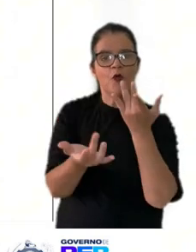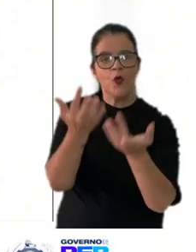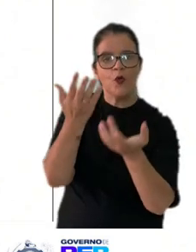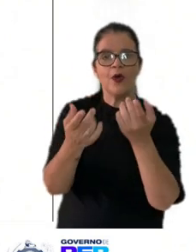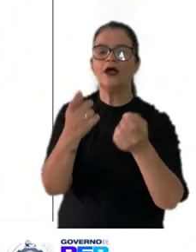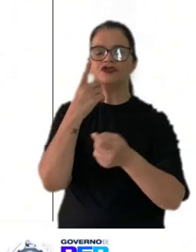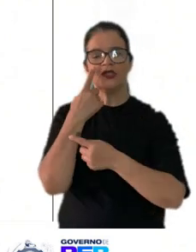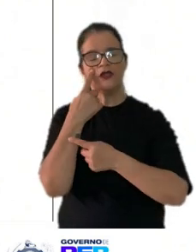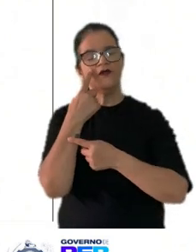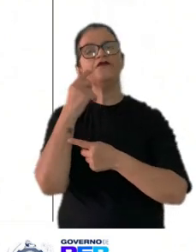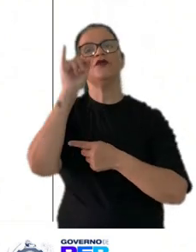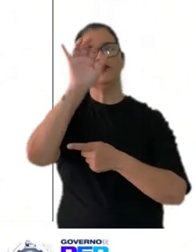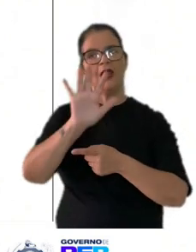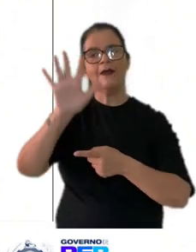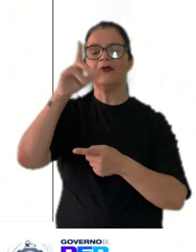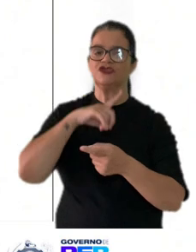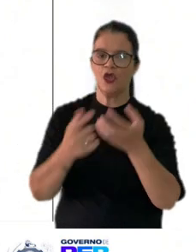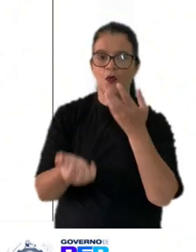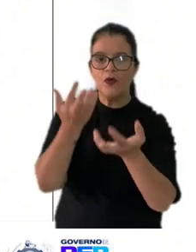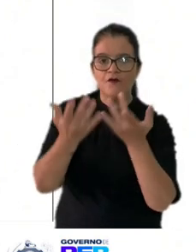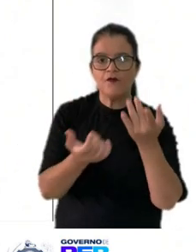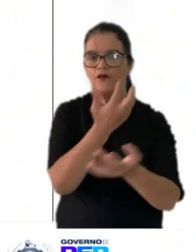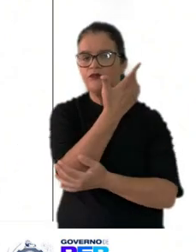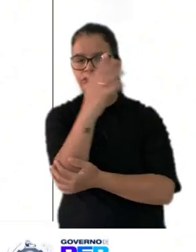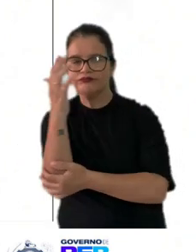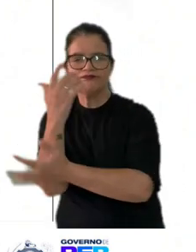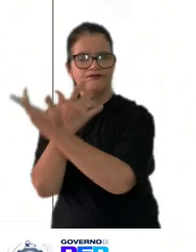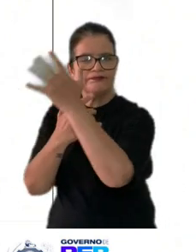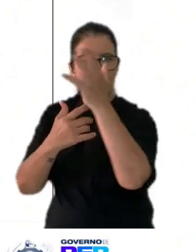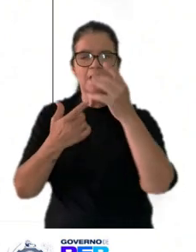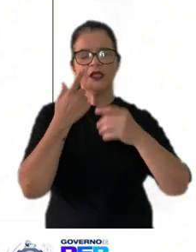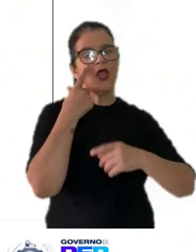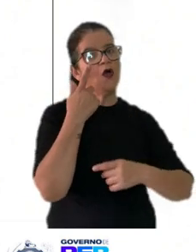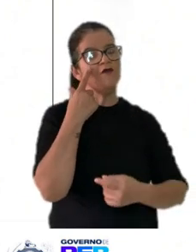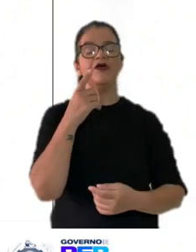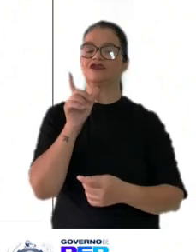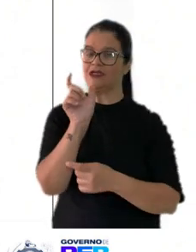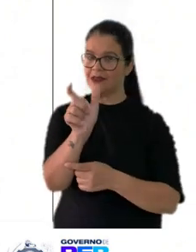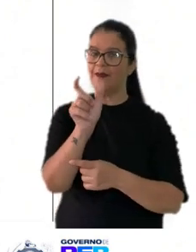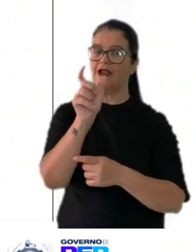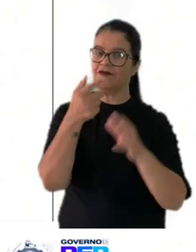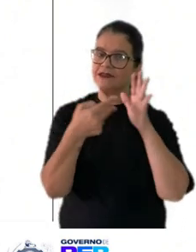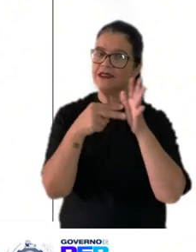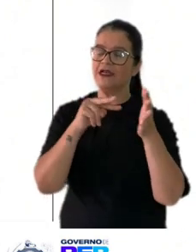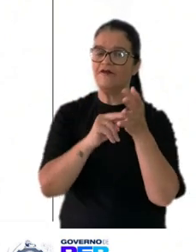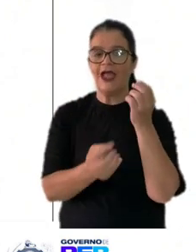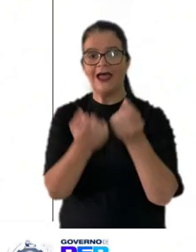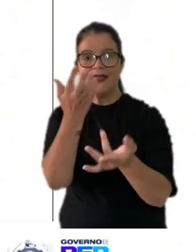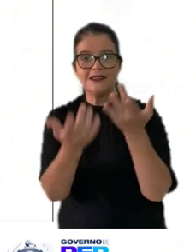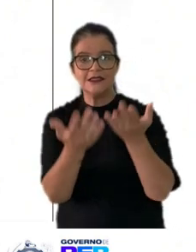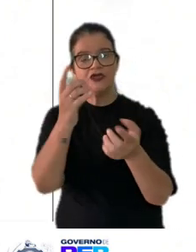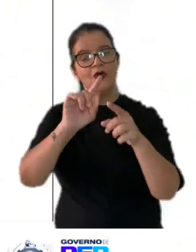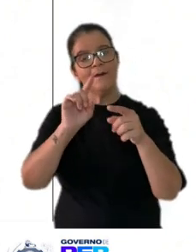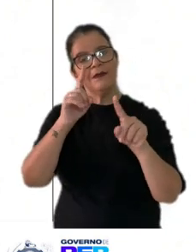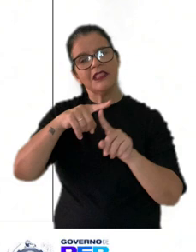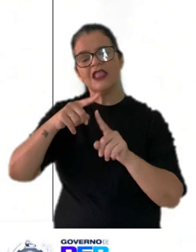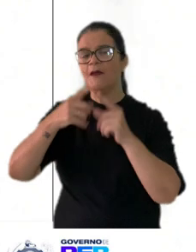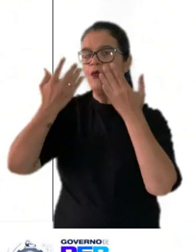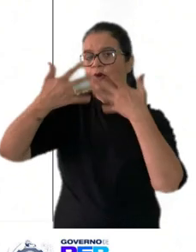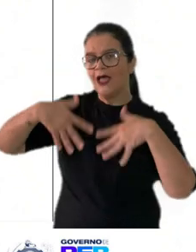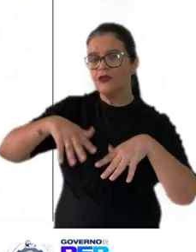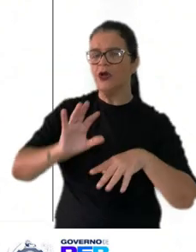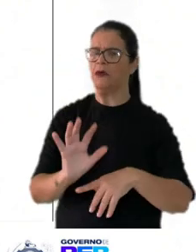floresta então wildfire seria incêndios mas é um incêndio tipo natural incêndio que acontece na